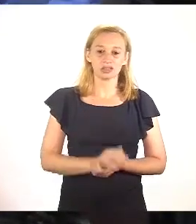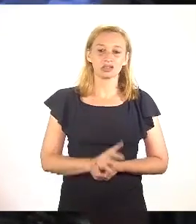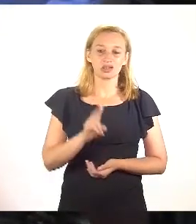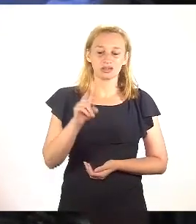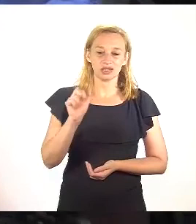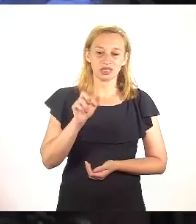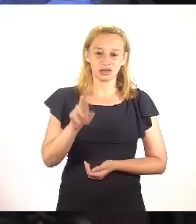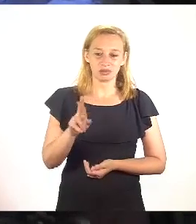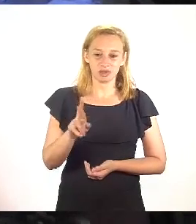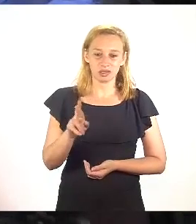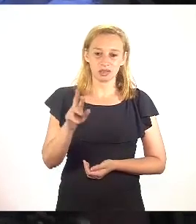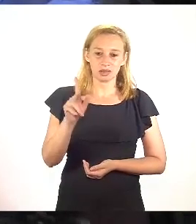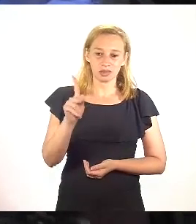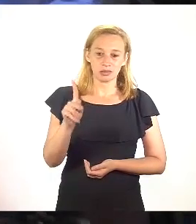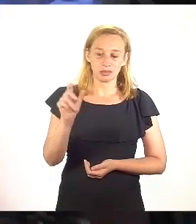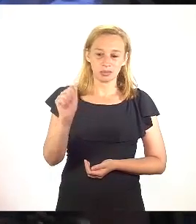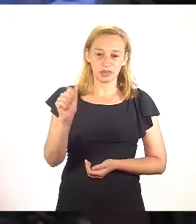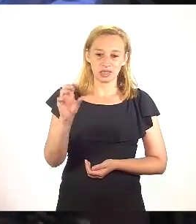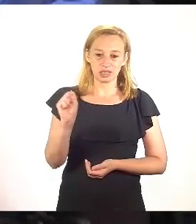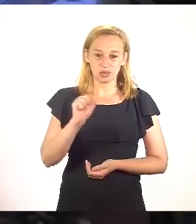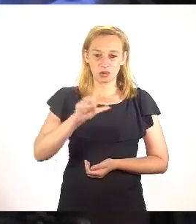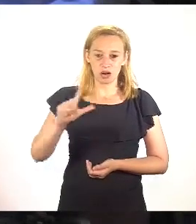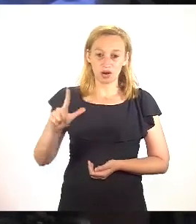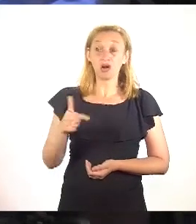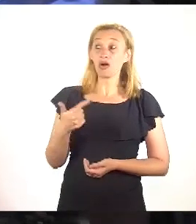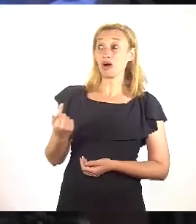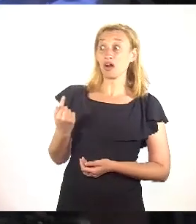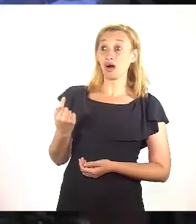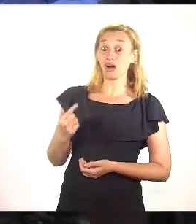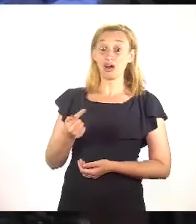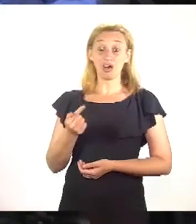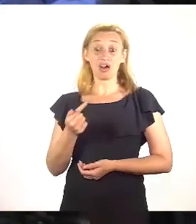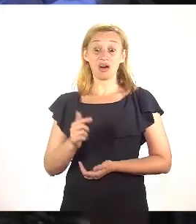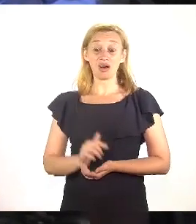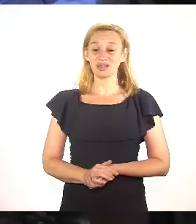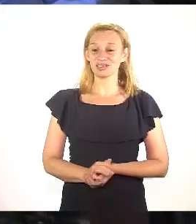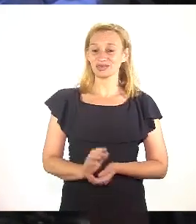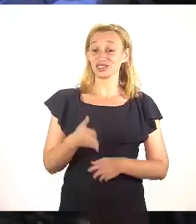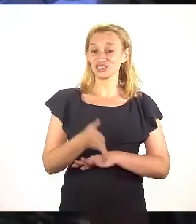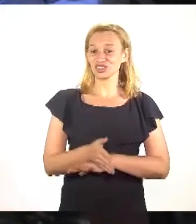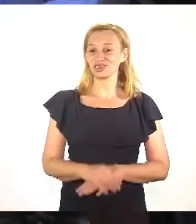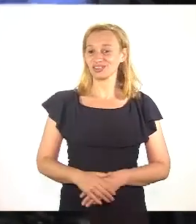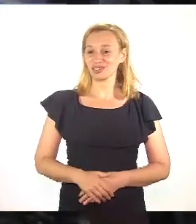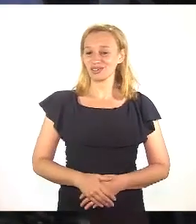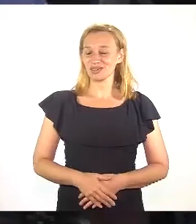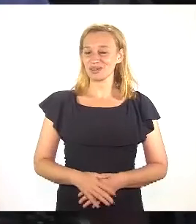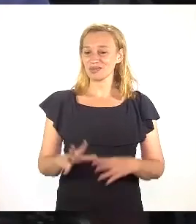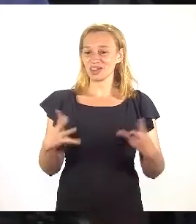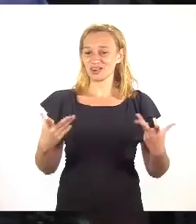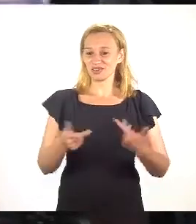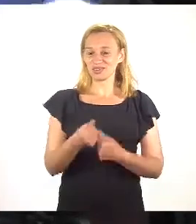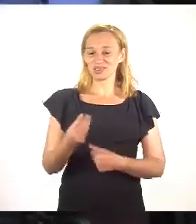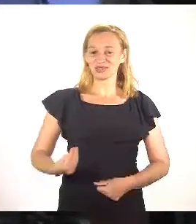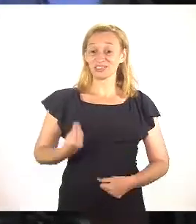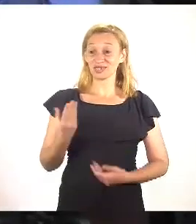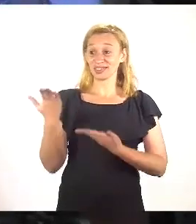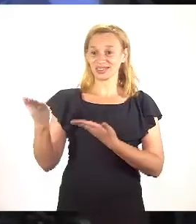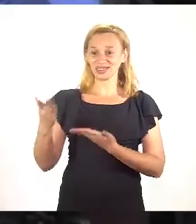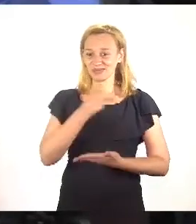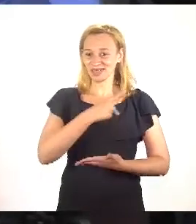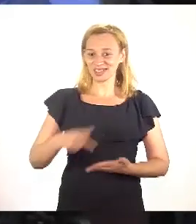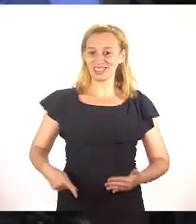Vladimir Pascoal Macedo. Olha quem chegou aqui, deputado Canela. A honrosa presença do nosso presidente